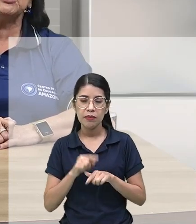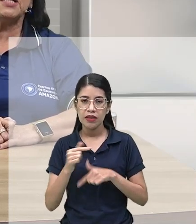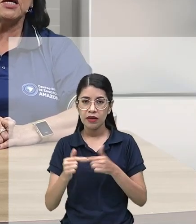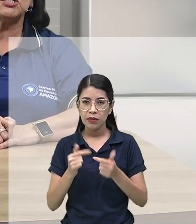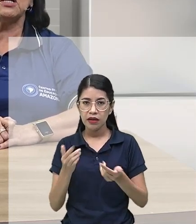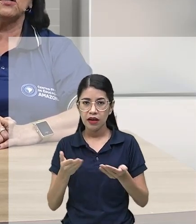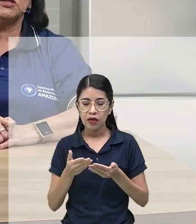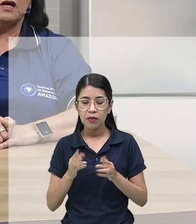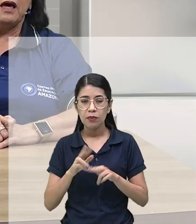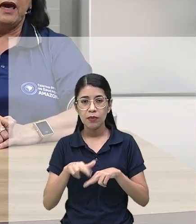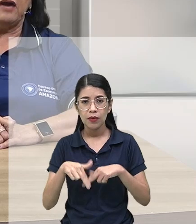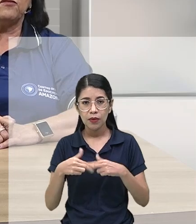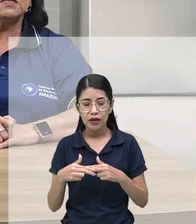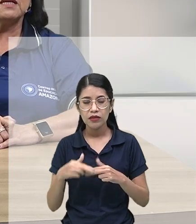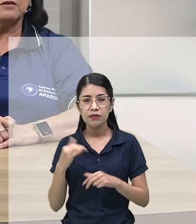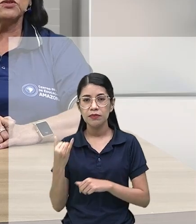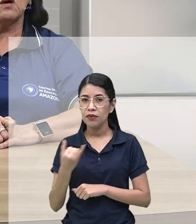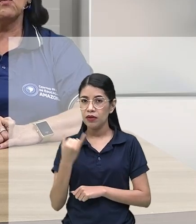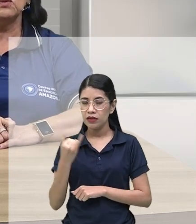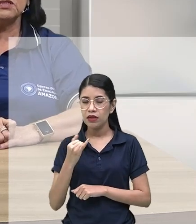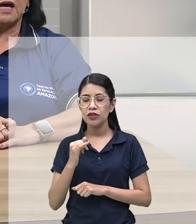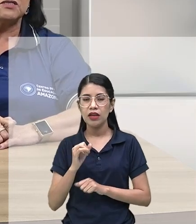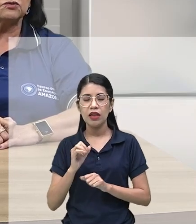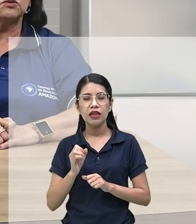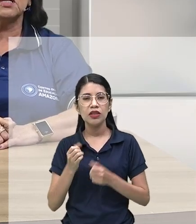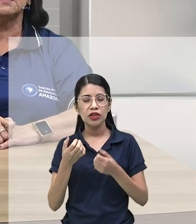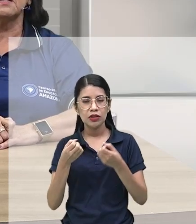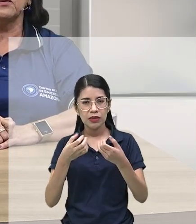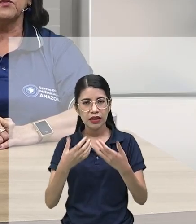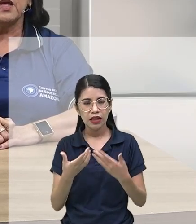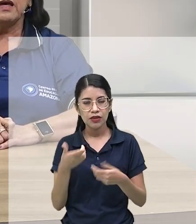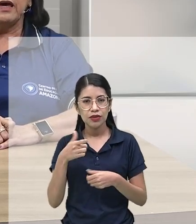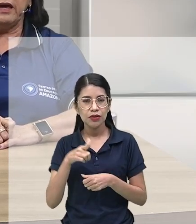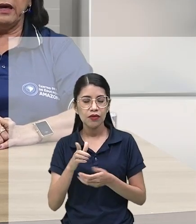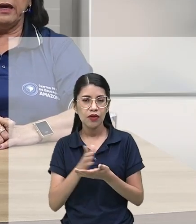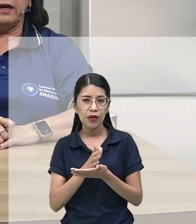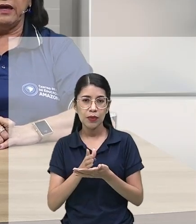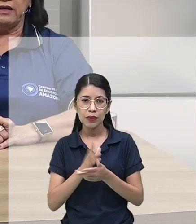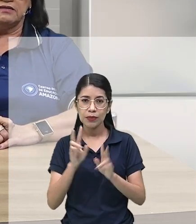isso é pertinente que nós reforcemos alguns assuntos que são